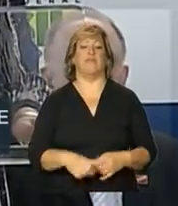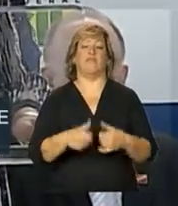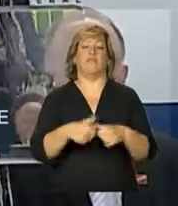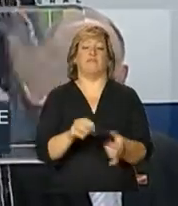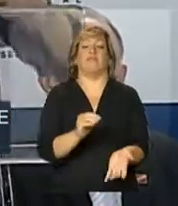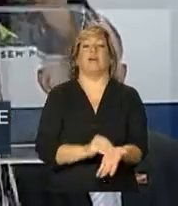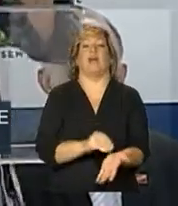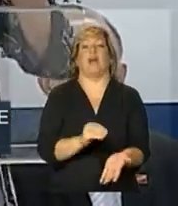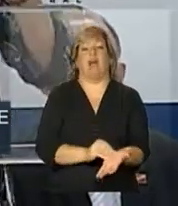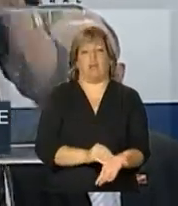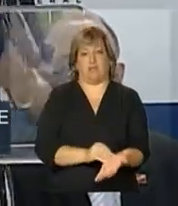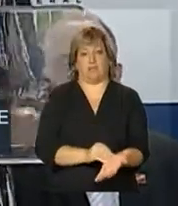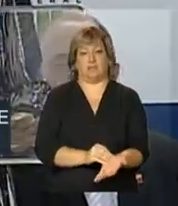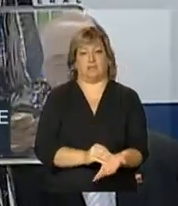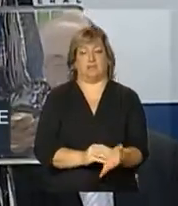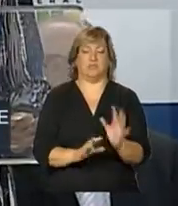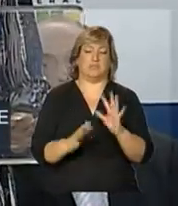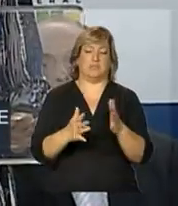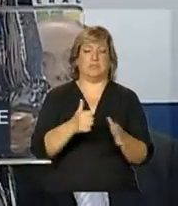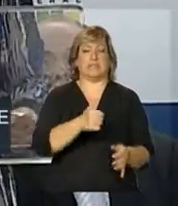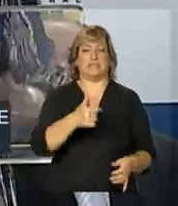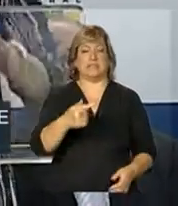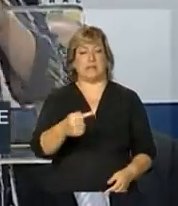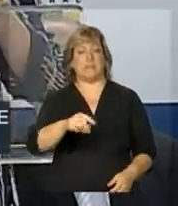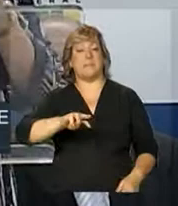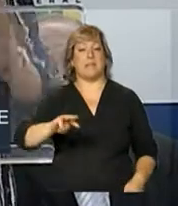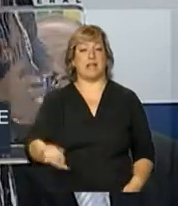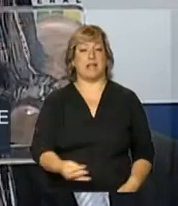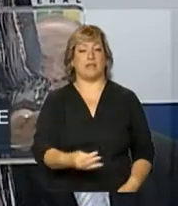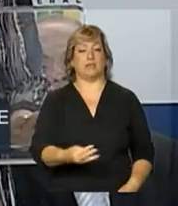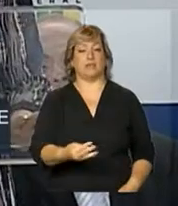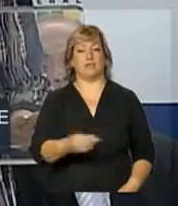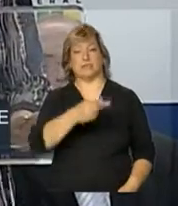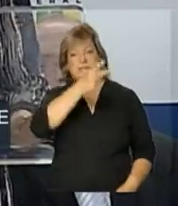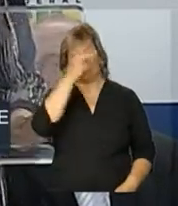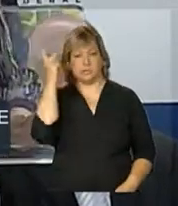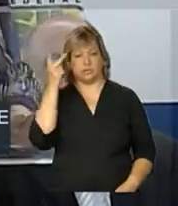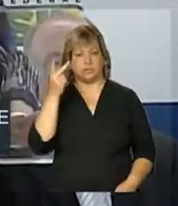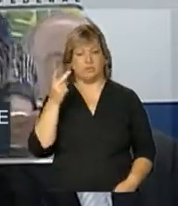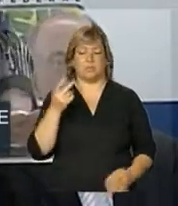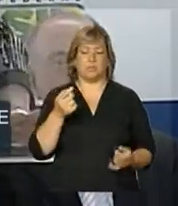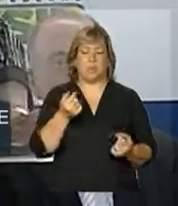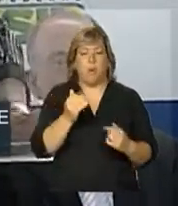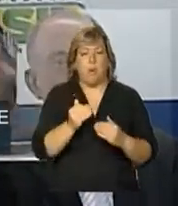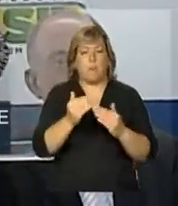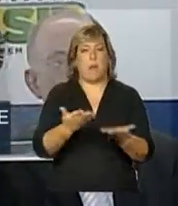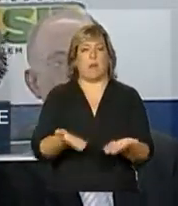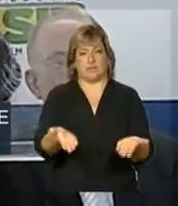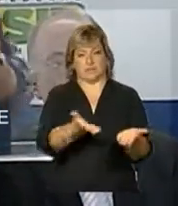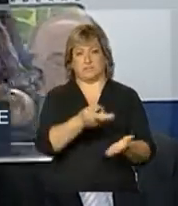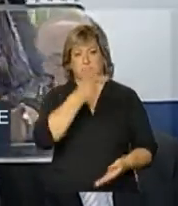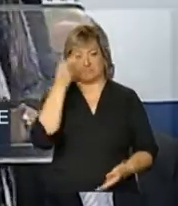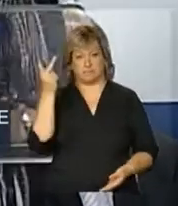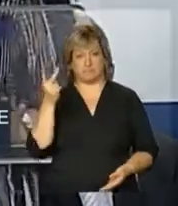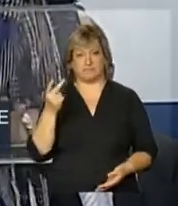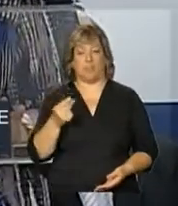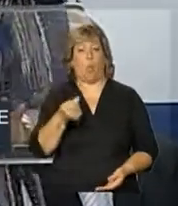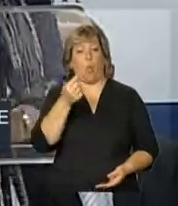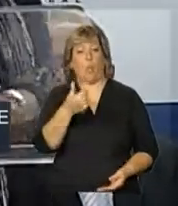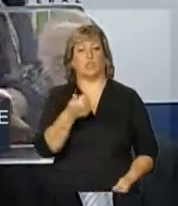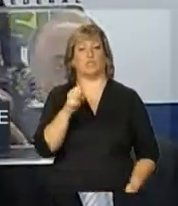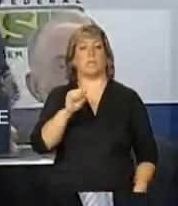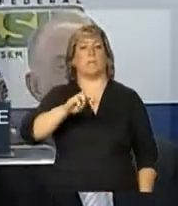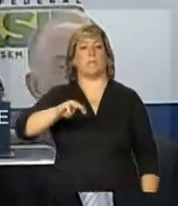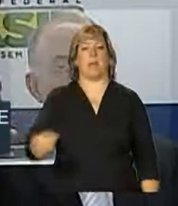ficaram em torno de 17 milhões, um pouquinho mais de pessoas, quase chegando a